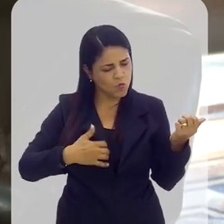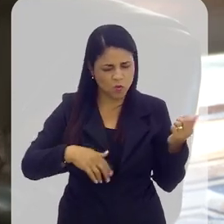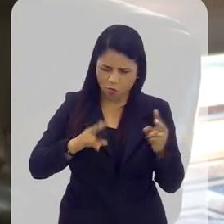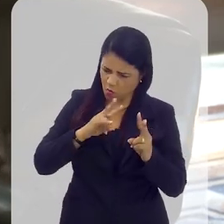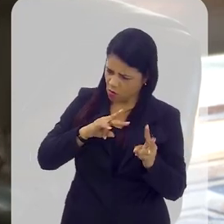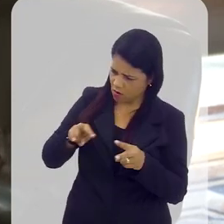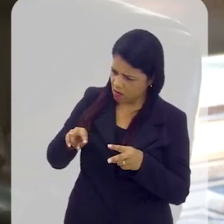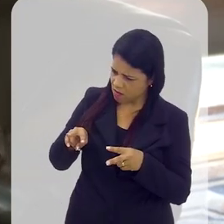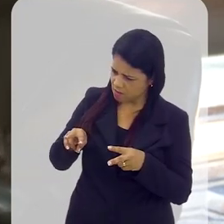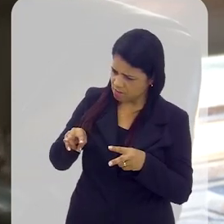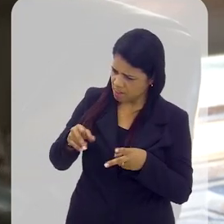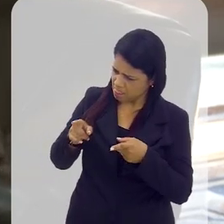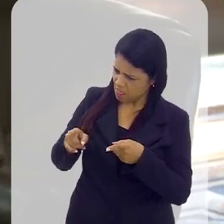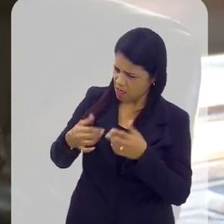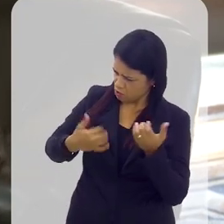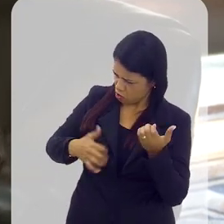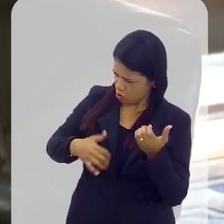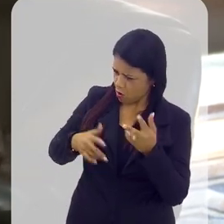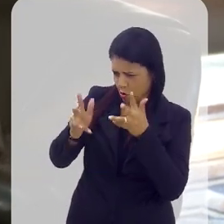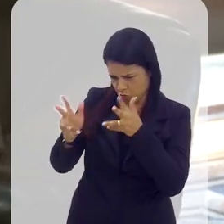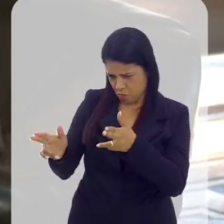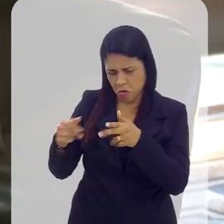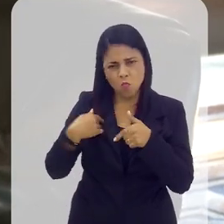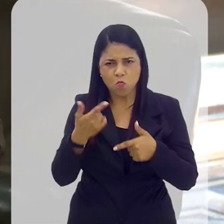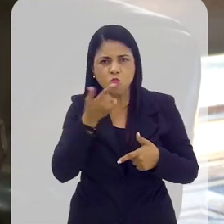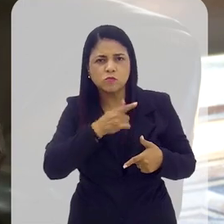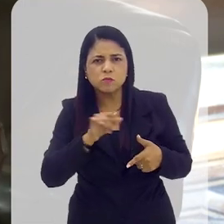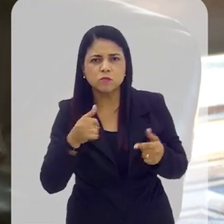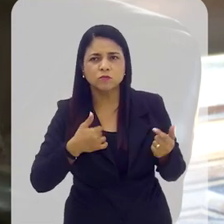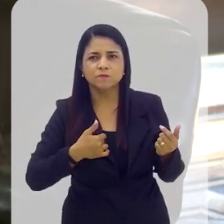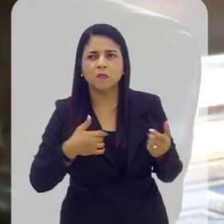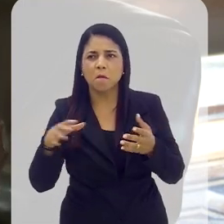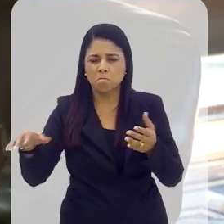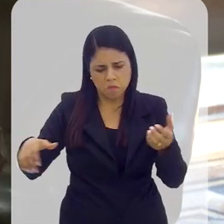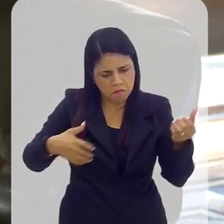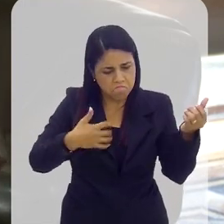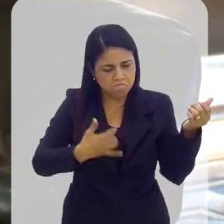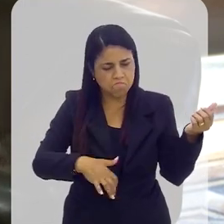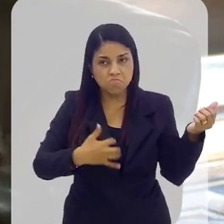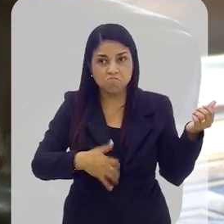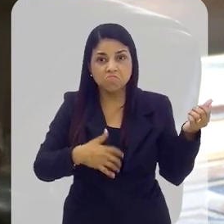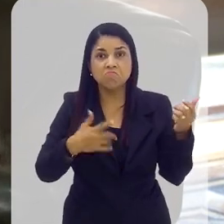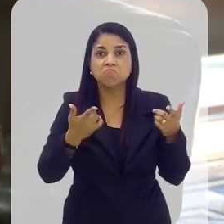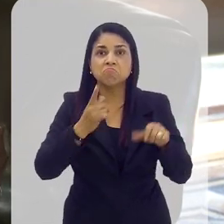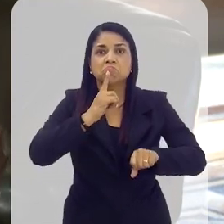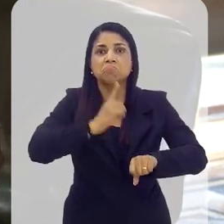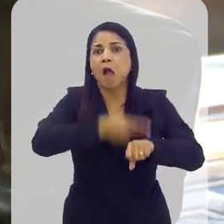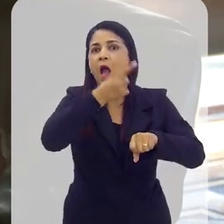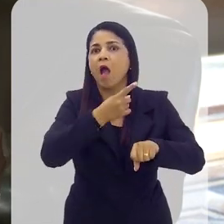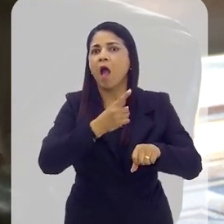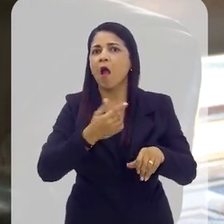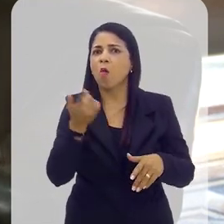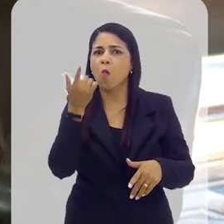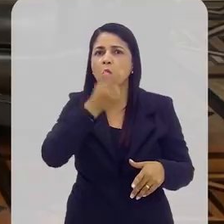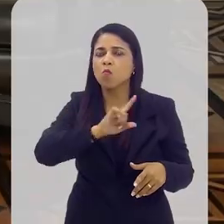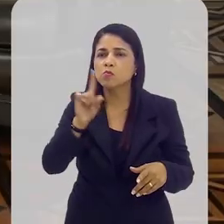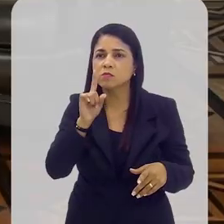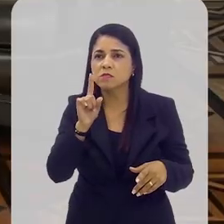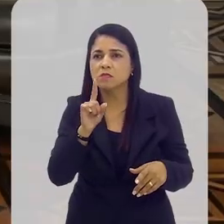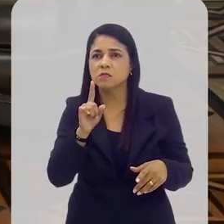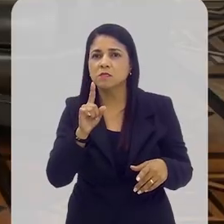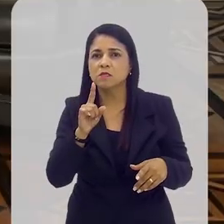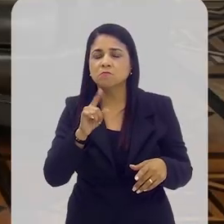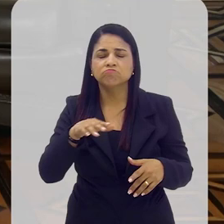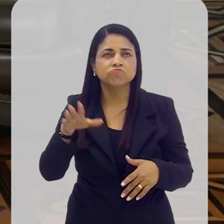ele tocando violão, eu olhei assim, caramba, se ele toca isso, eu consigo tocar agora. Toquei na hora. Na hora? Na hora. Você